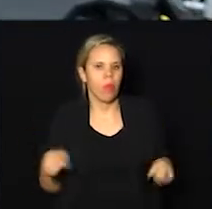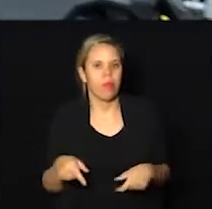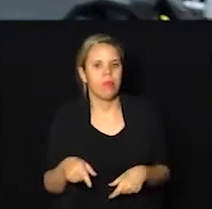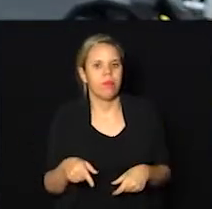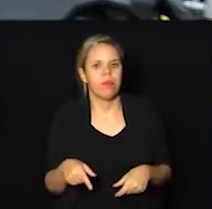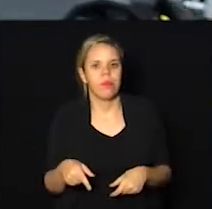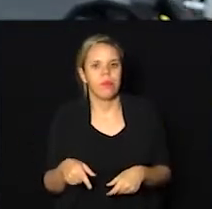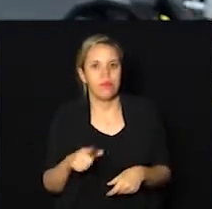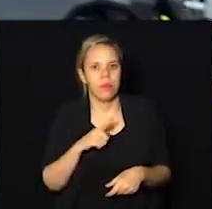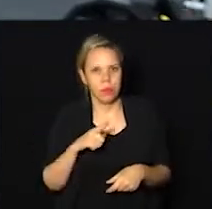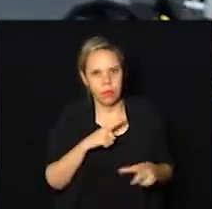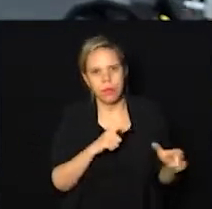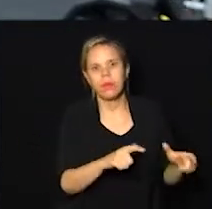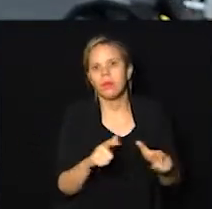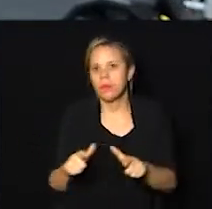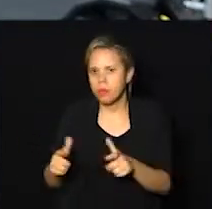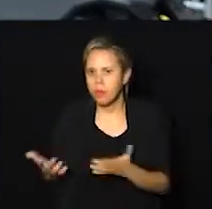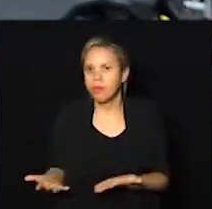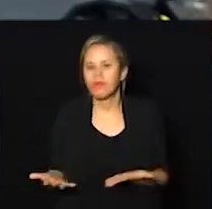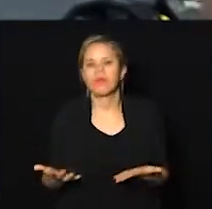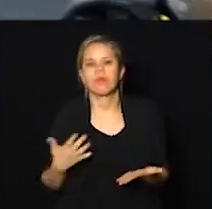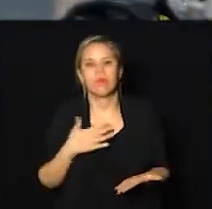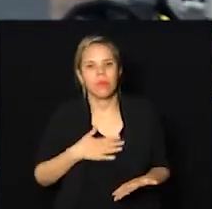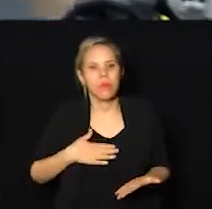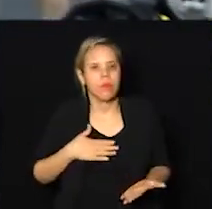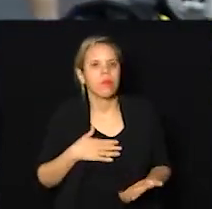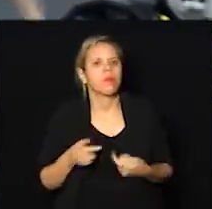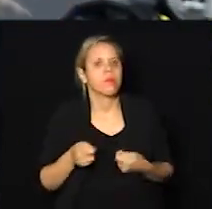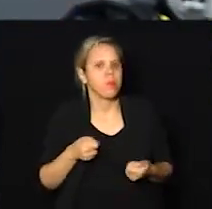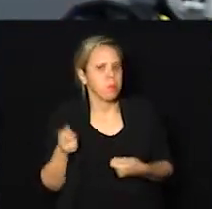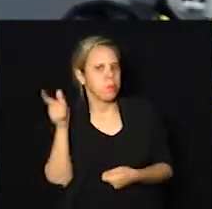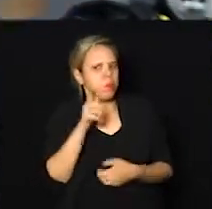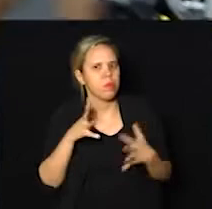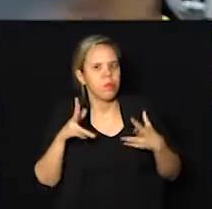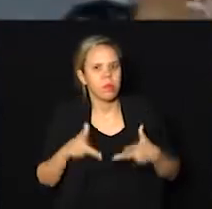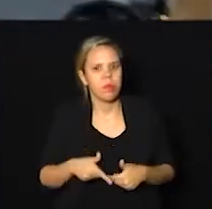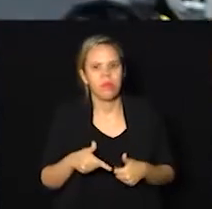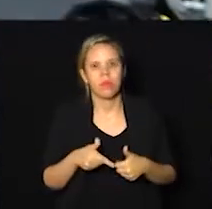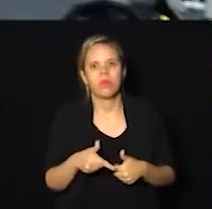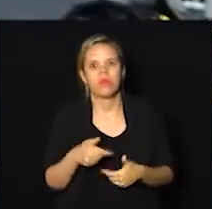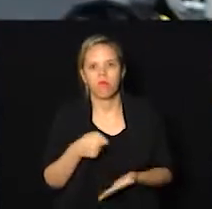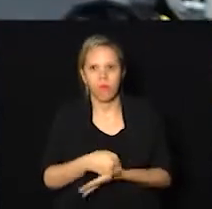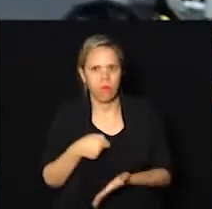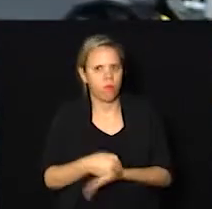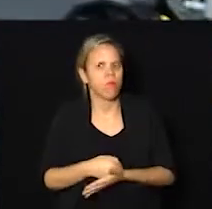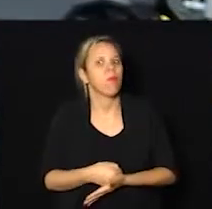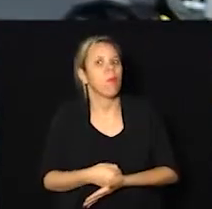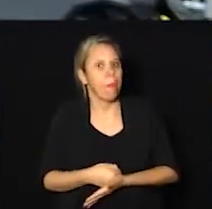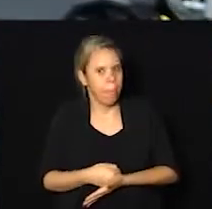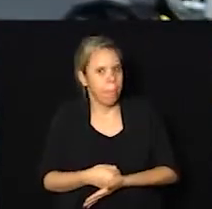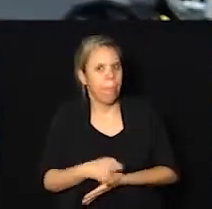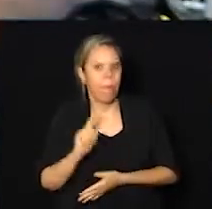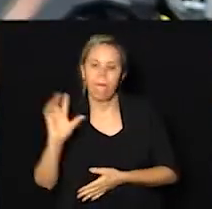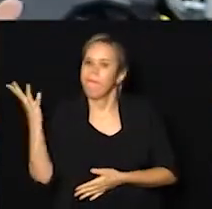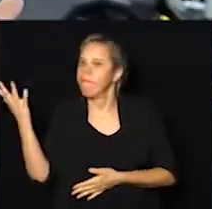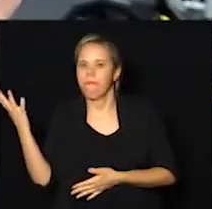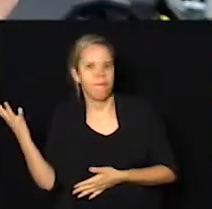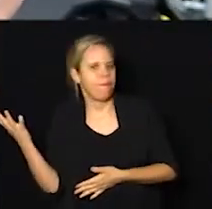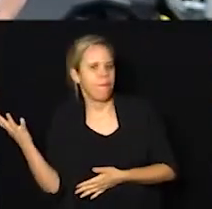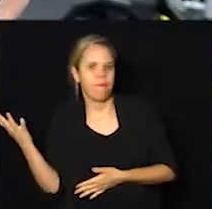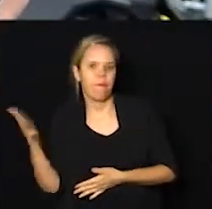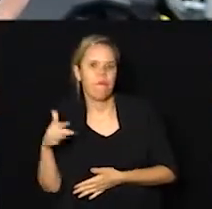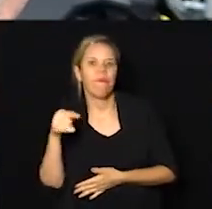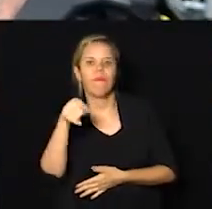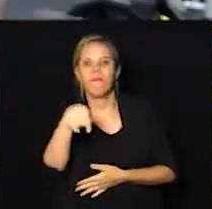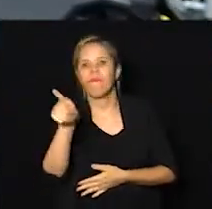de ginástica, ela acaba sendo um ambiente de um controle muito rígido. Isso não